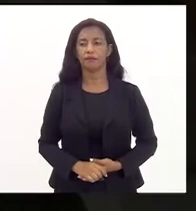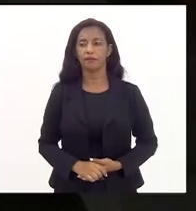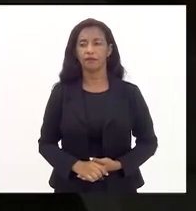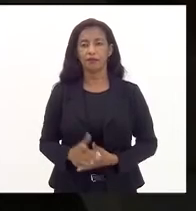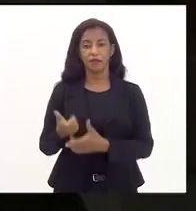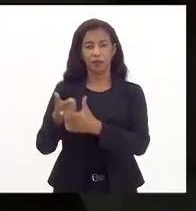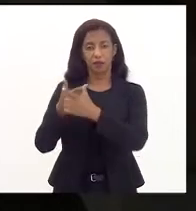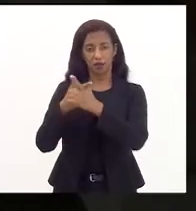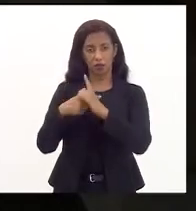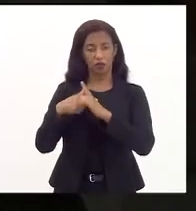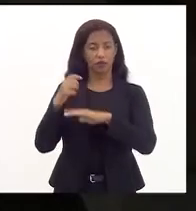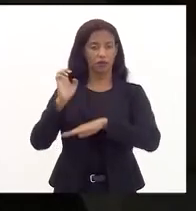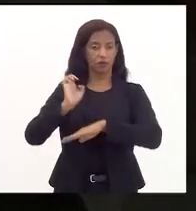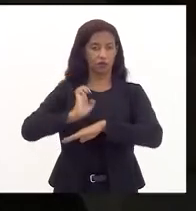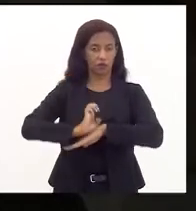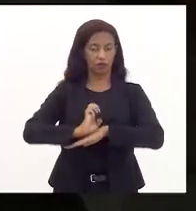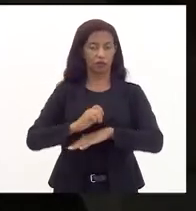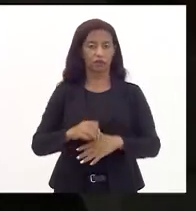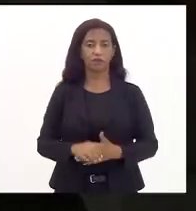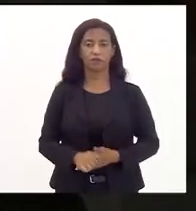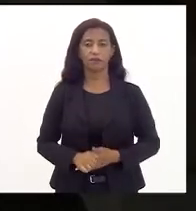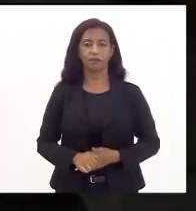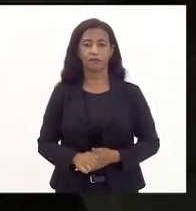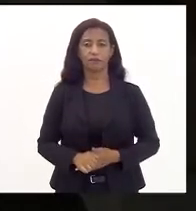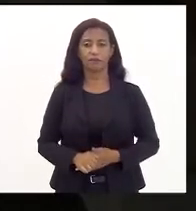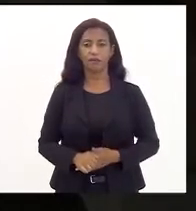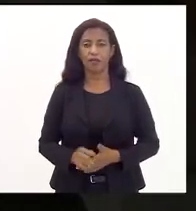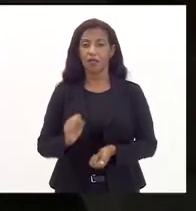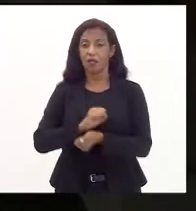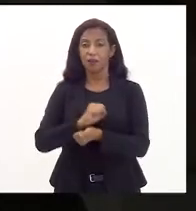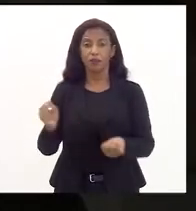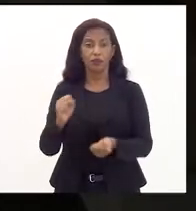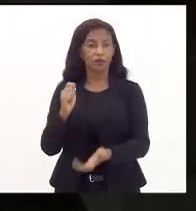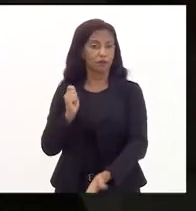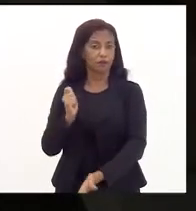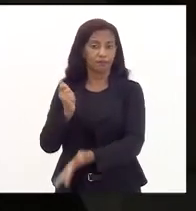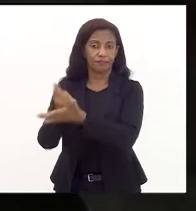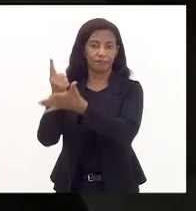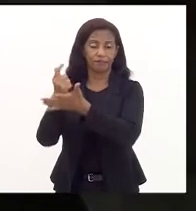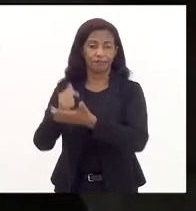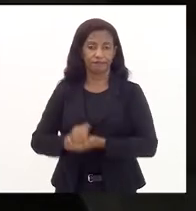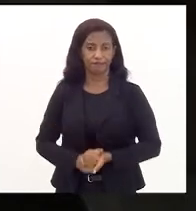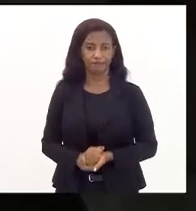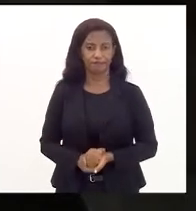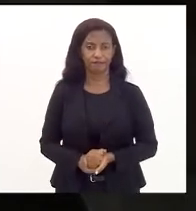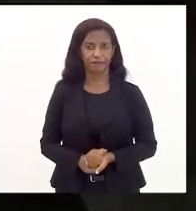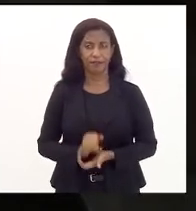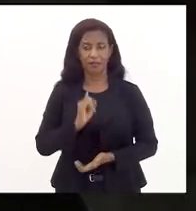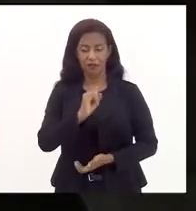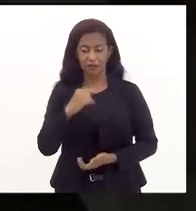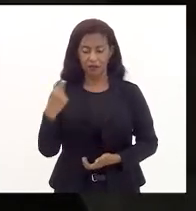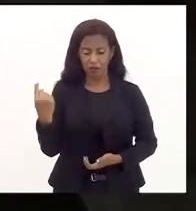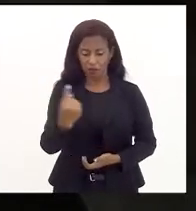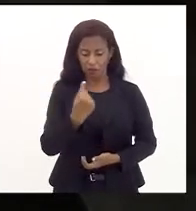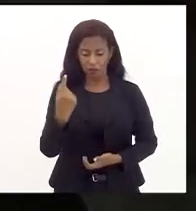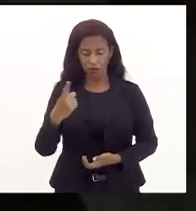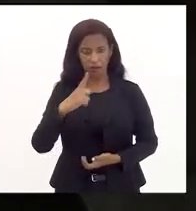a dívida do Estado é impagável. Se nós